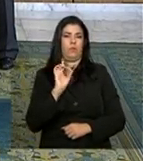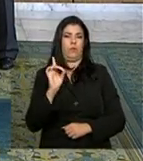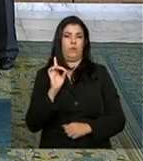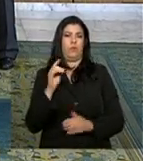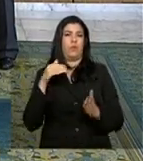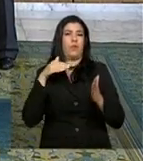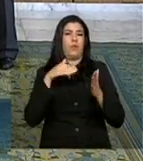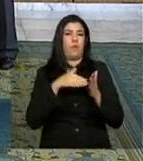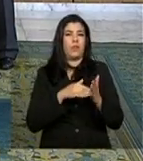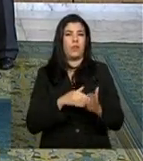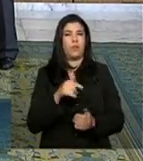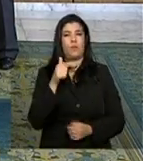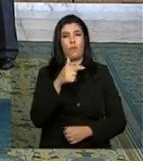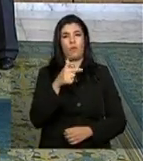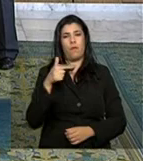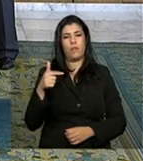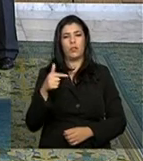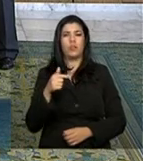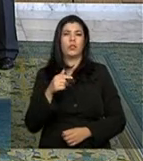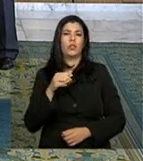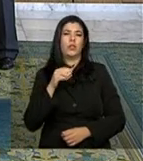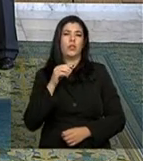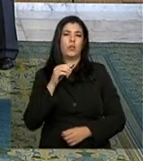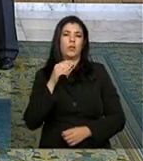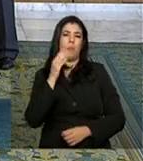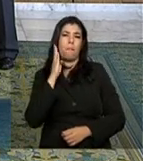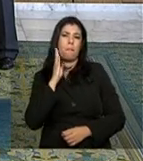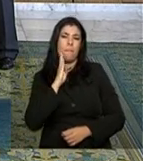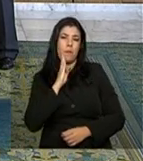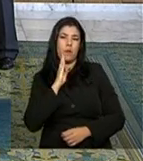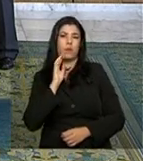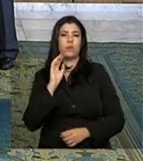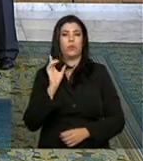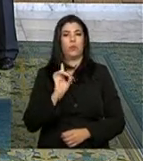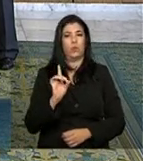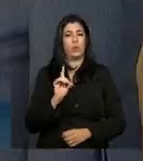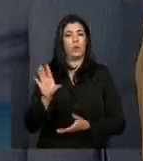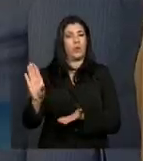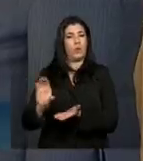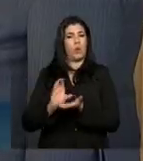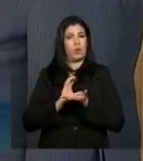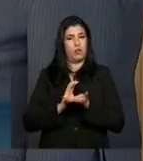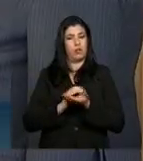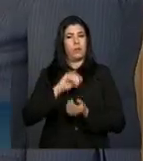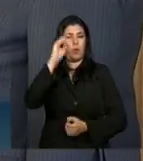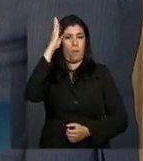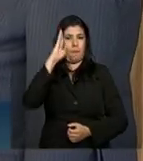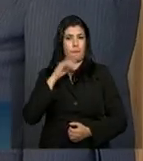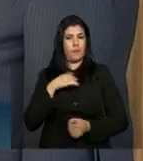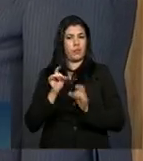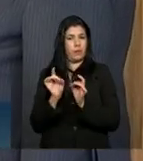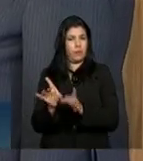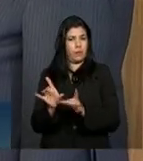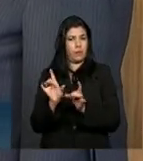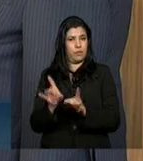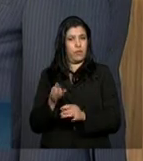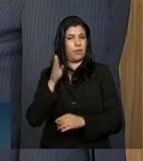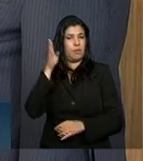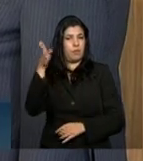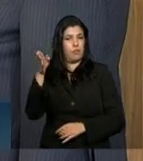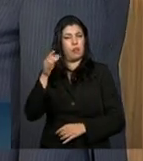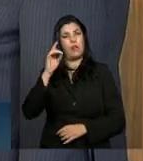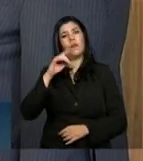quase 22 bilhões de dólares. E o Brasil vende para a Alemanha